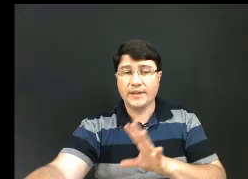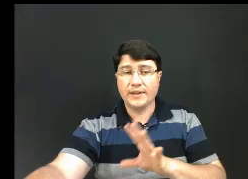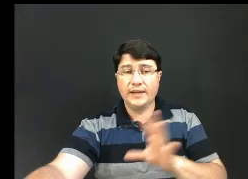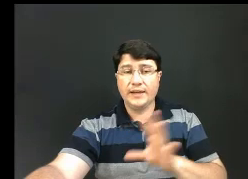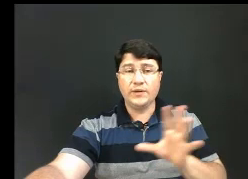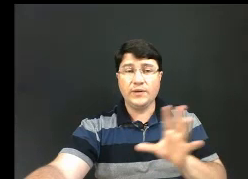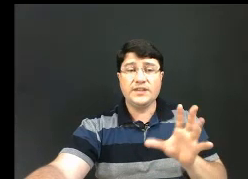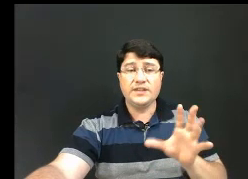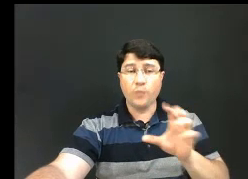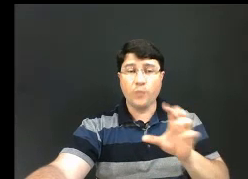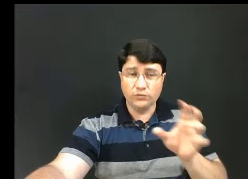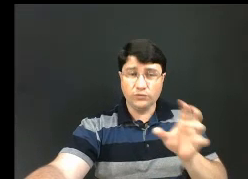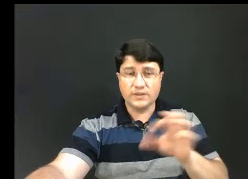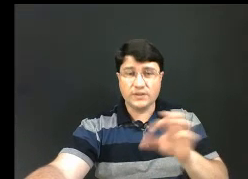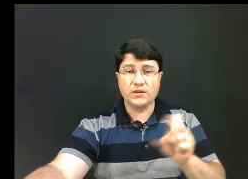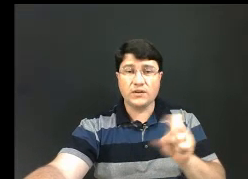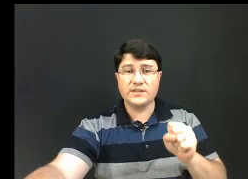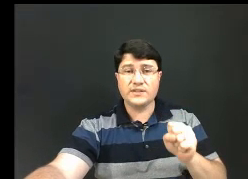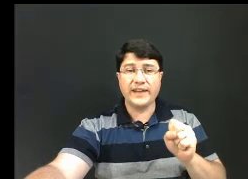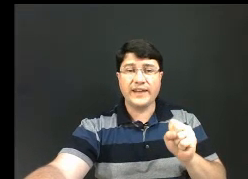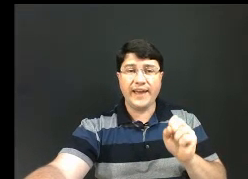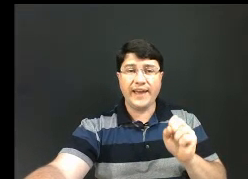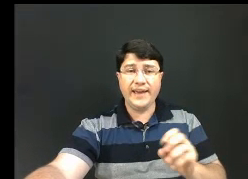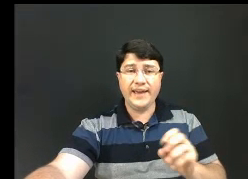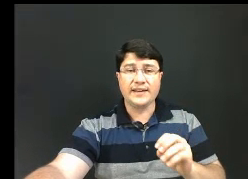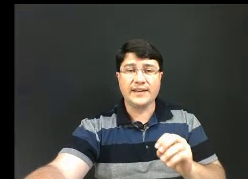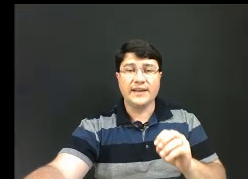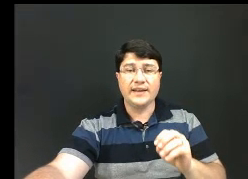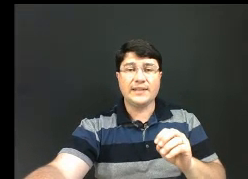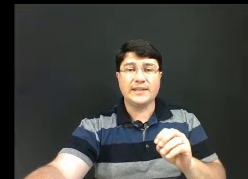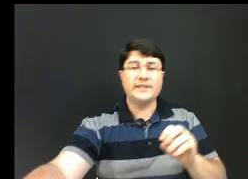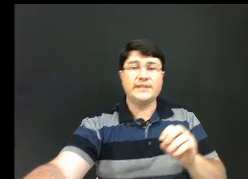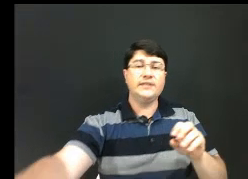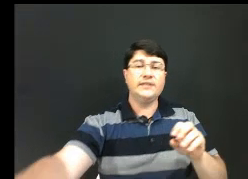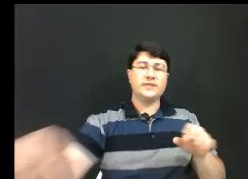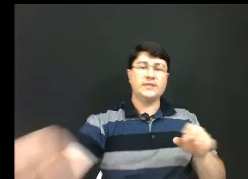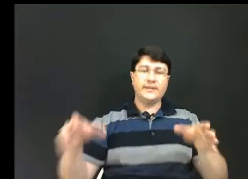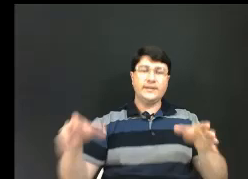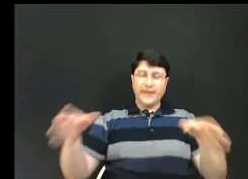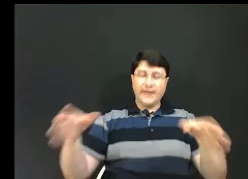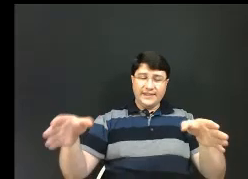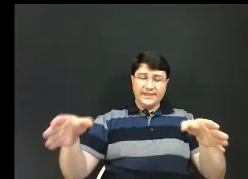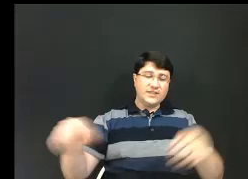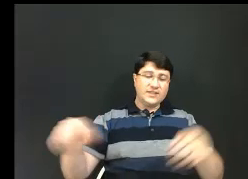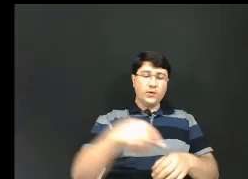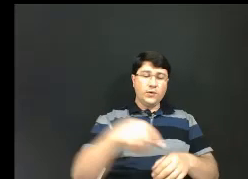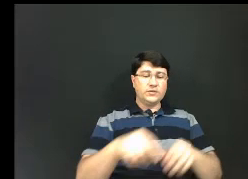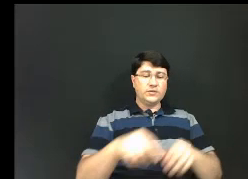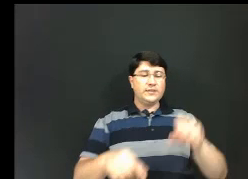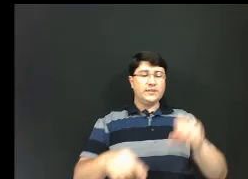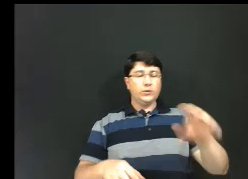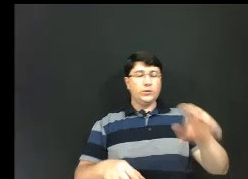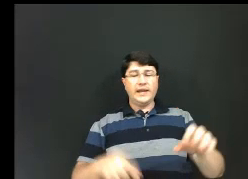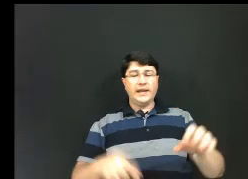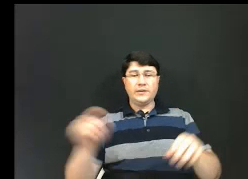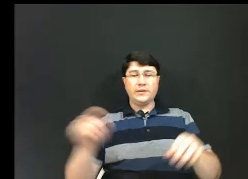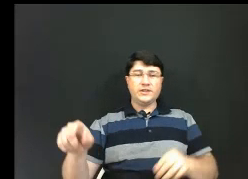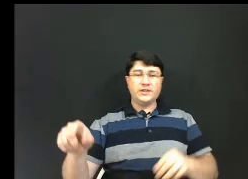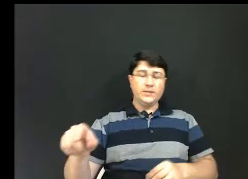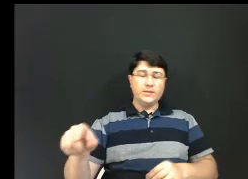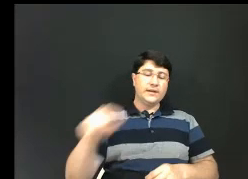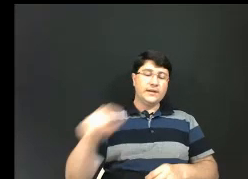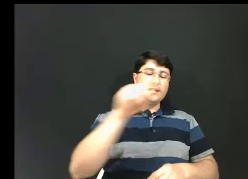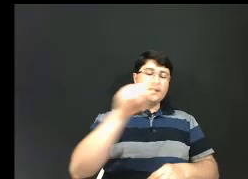mapa. Então, esses pontos, esses losses R estabelecidos, então, entre esses pontos, entre Porto